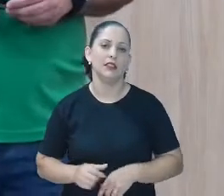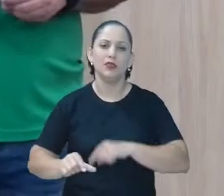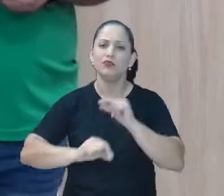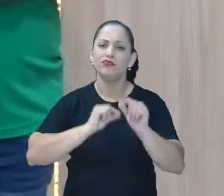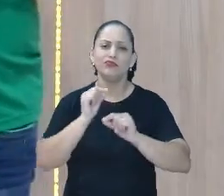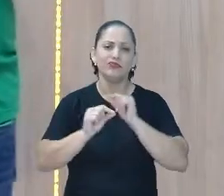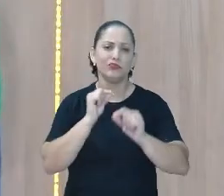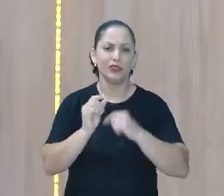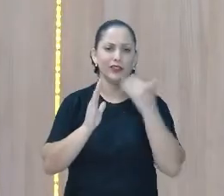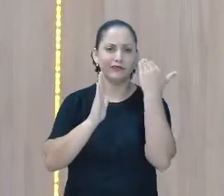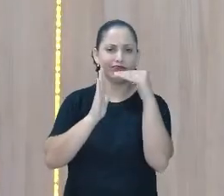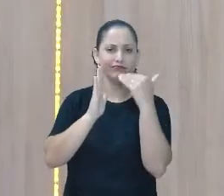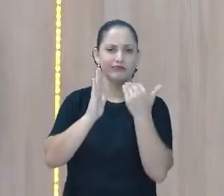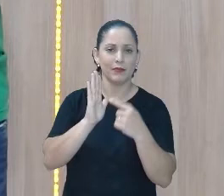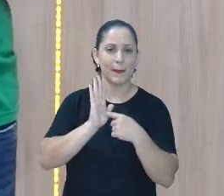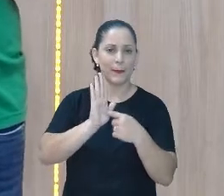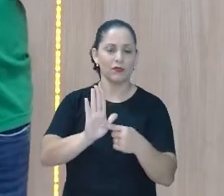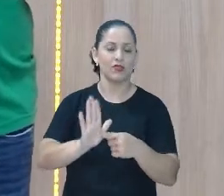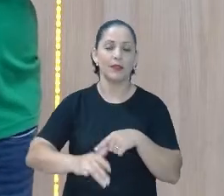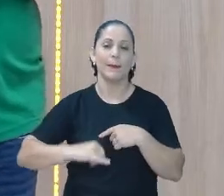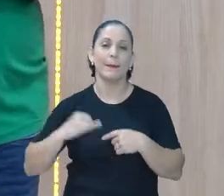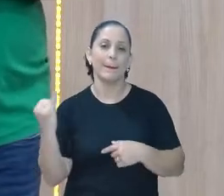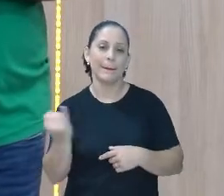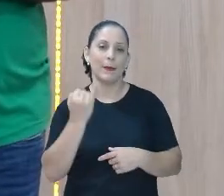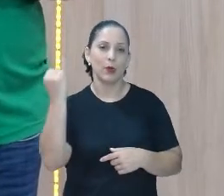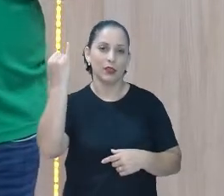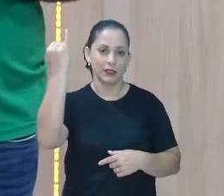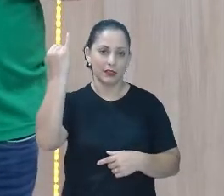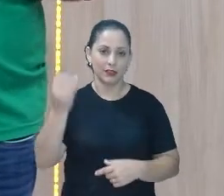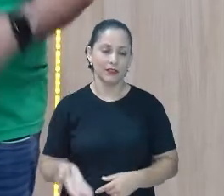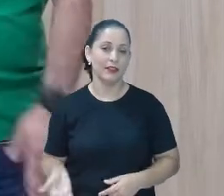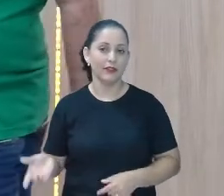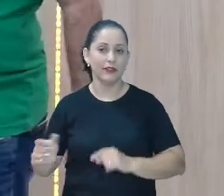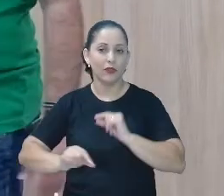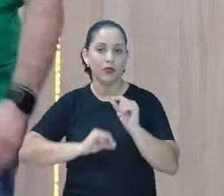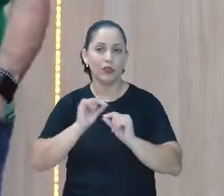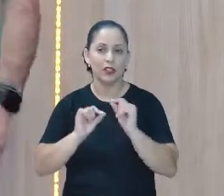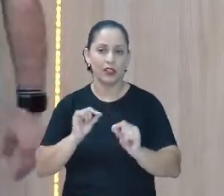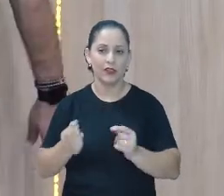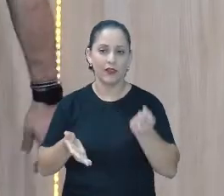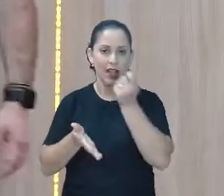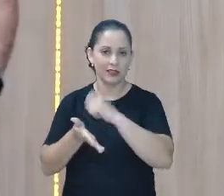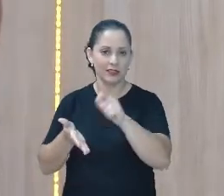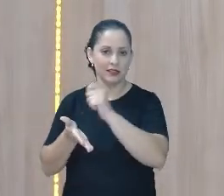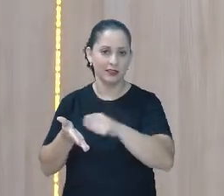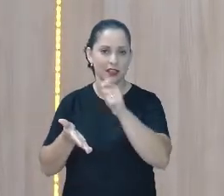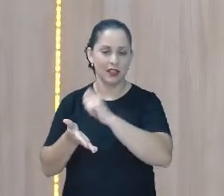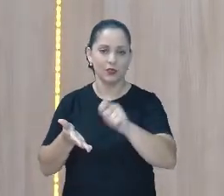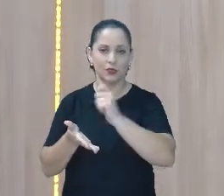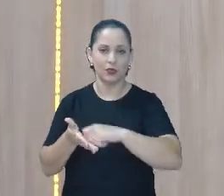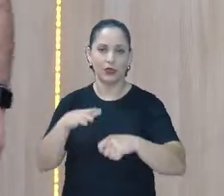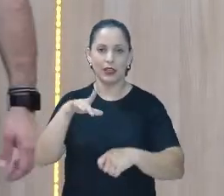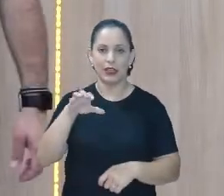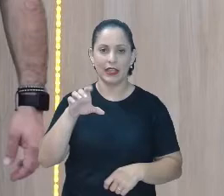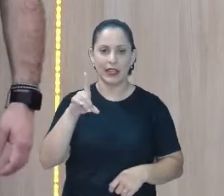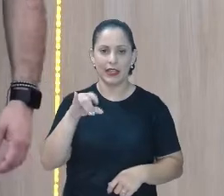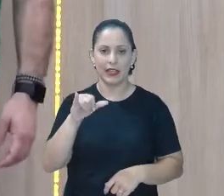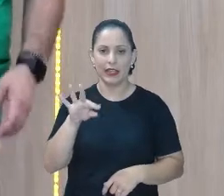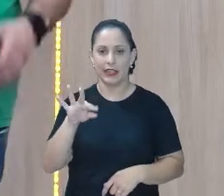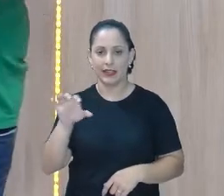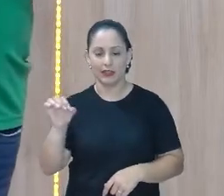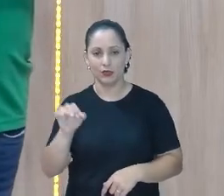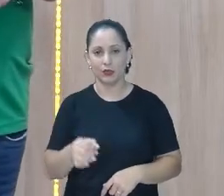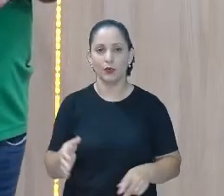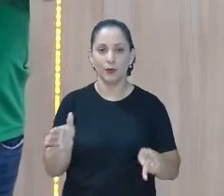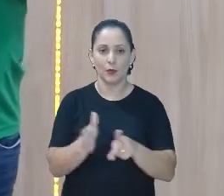determinações ali, né, importantes do Constantino foi a assinatura ali do Édito de Milão, que concedeu liberdade de culto